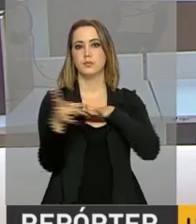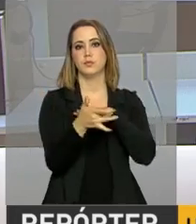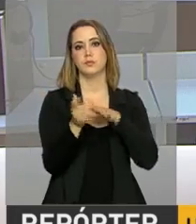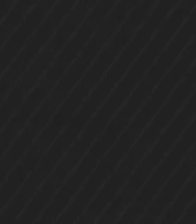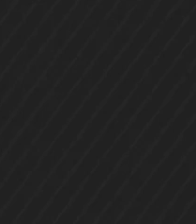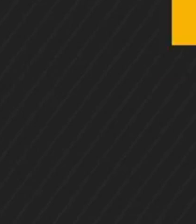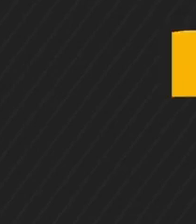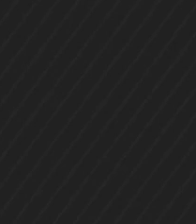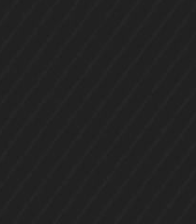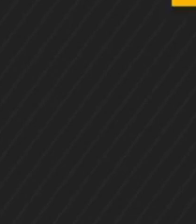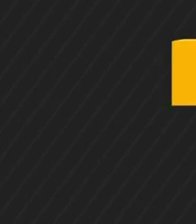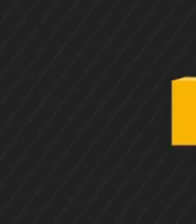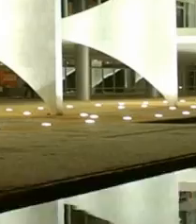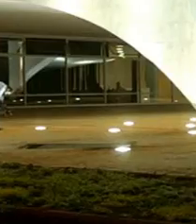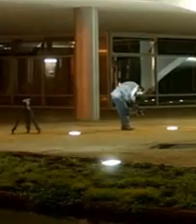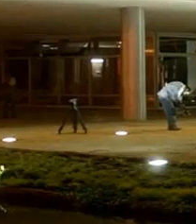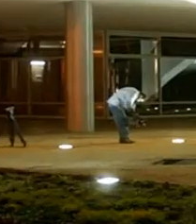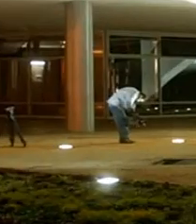sociais